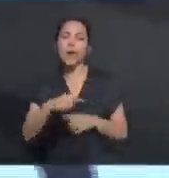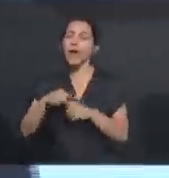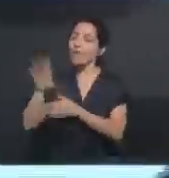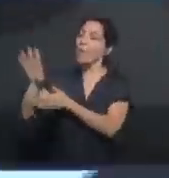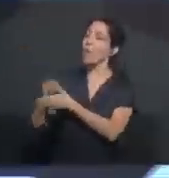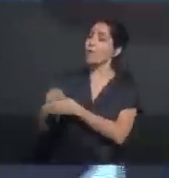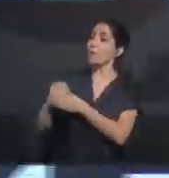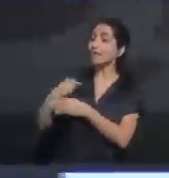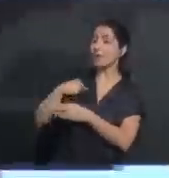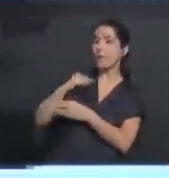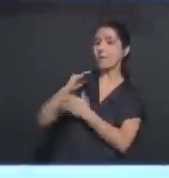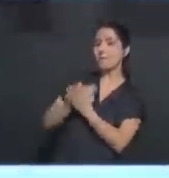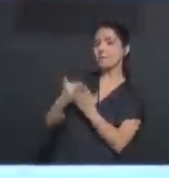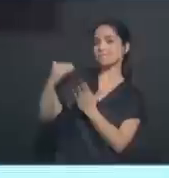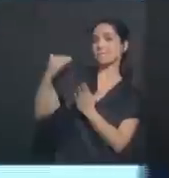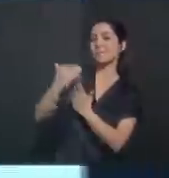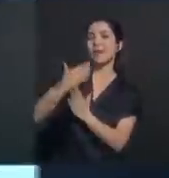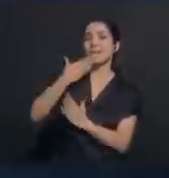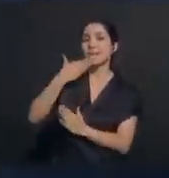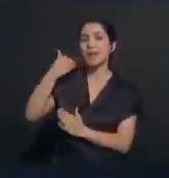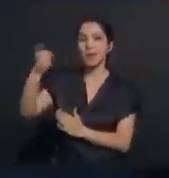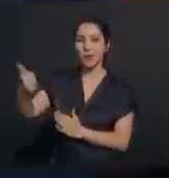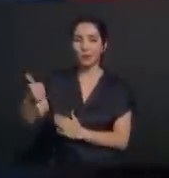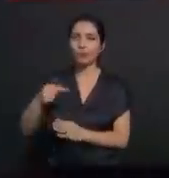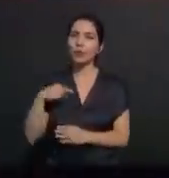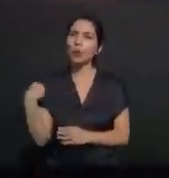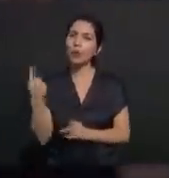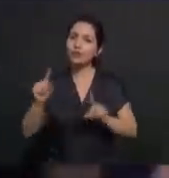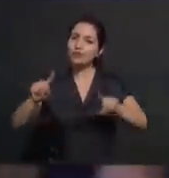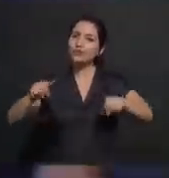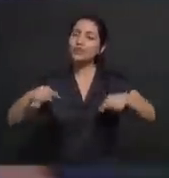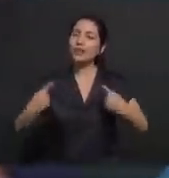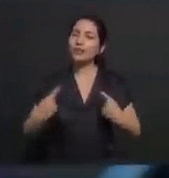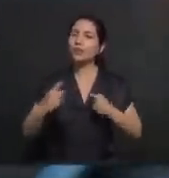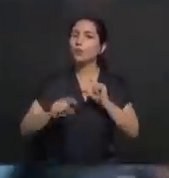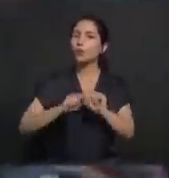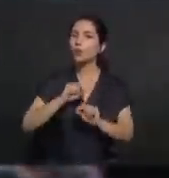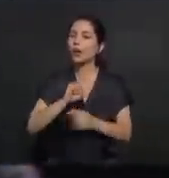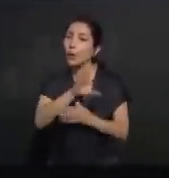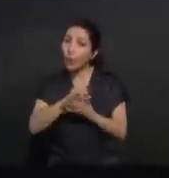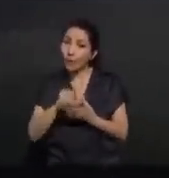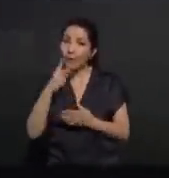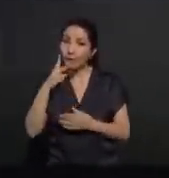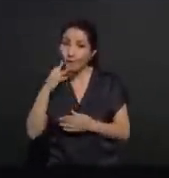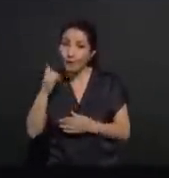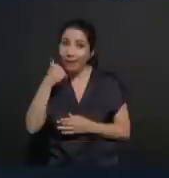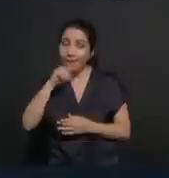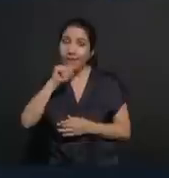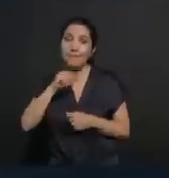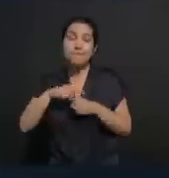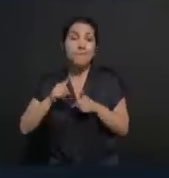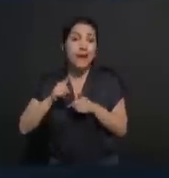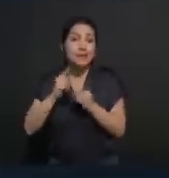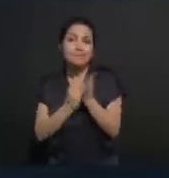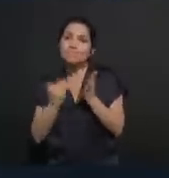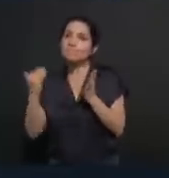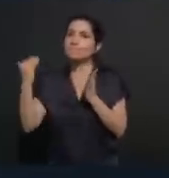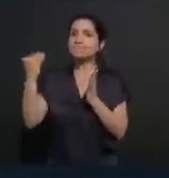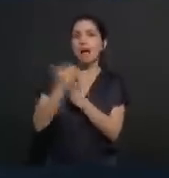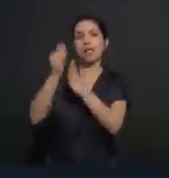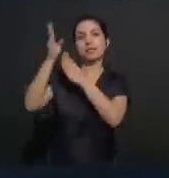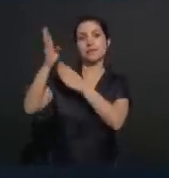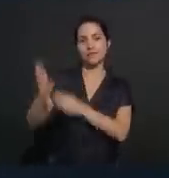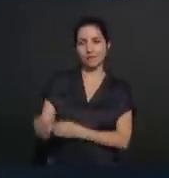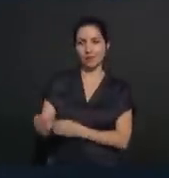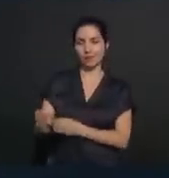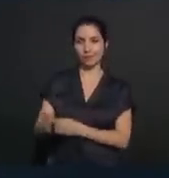desafio de cada filho que está aqui é ser como seu pai com sua mãe, só que melhor, mais fiel. E aí, sabe